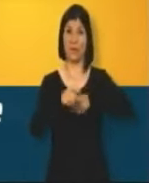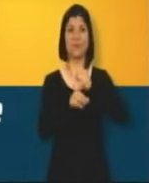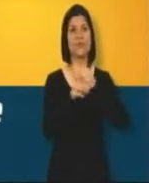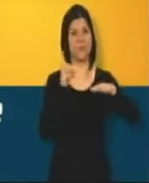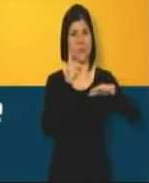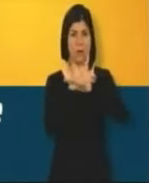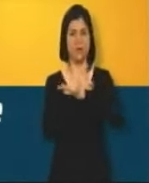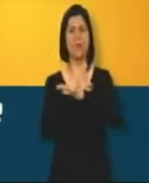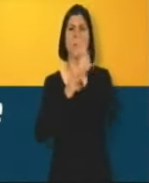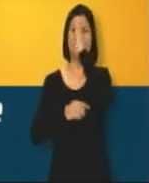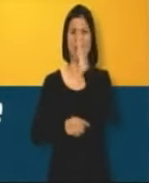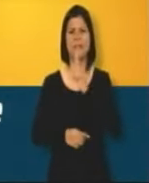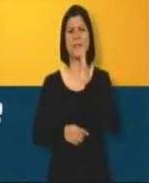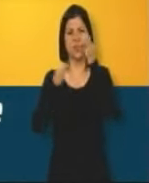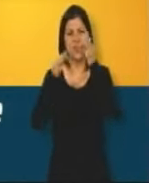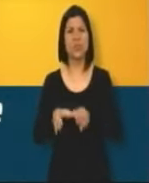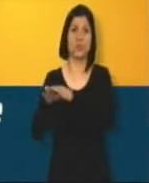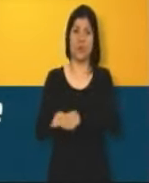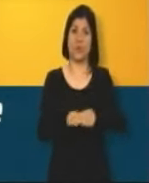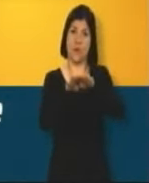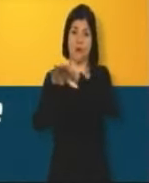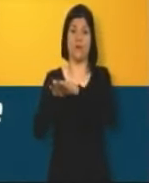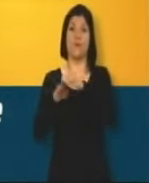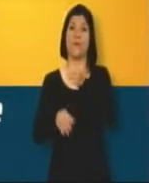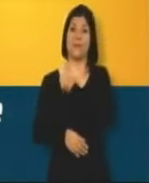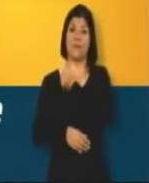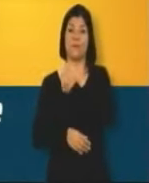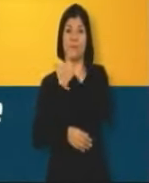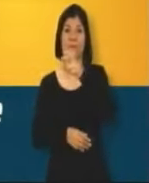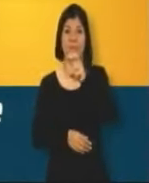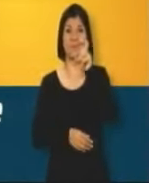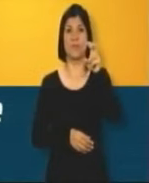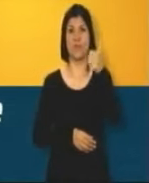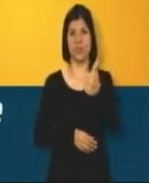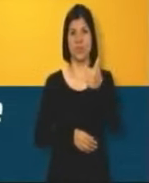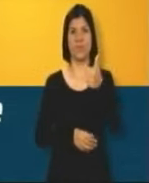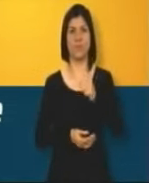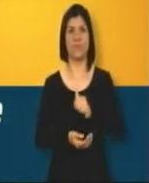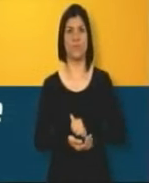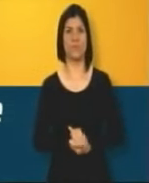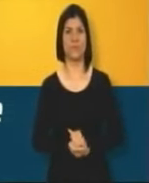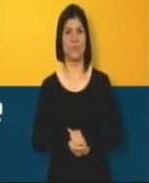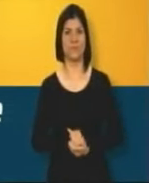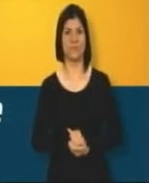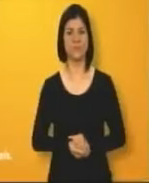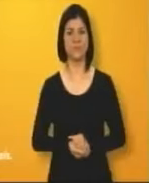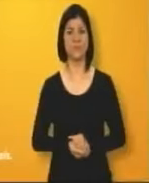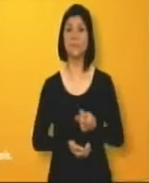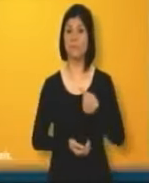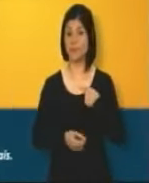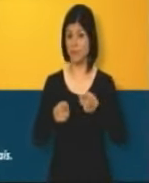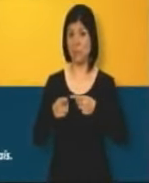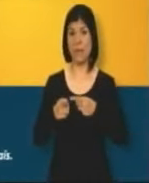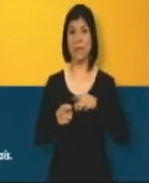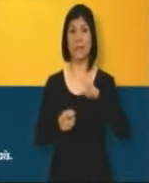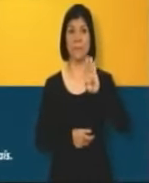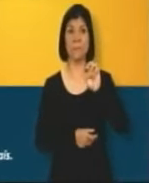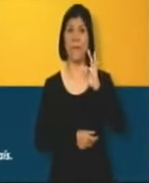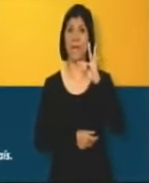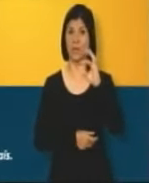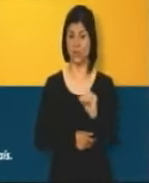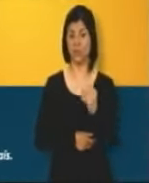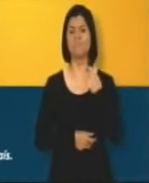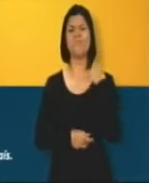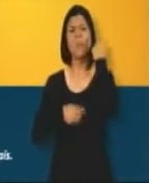econômica e social, por um Brasil justo e igualitário. Dr. Caetano Sabadini, 2551. Sou o Dr. Beto, médico